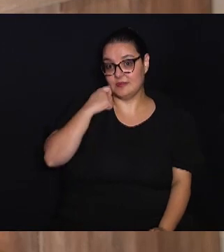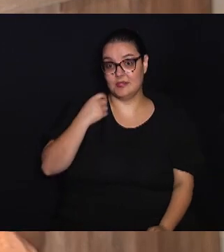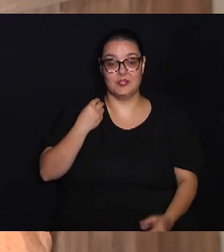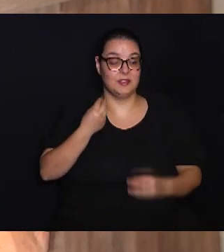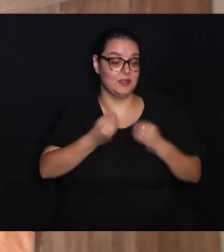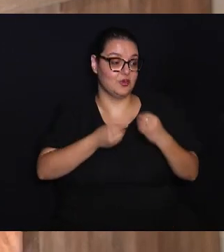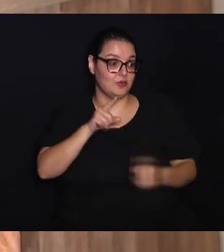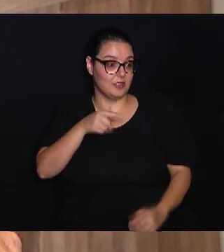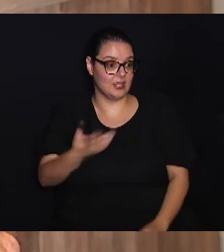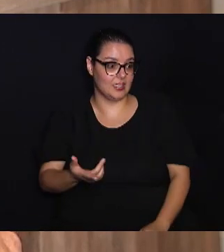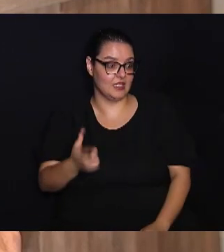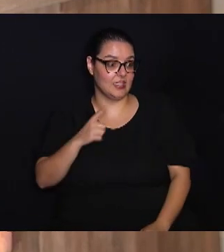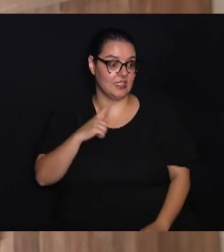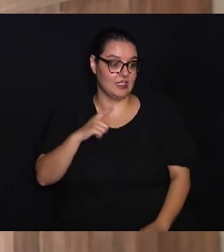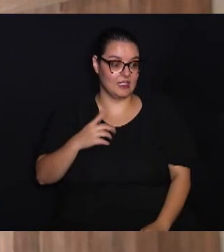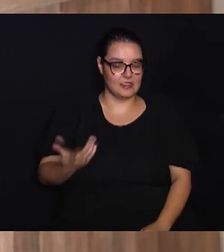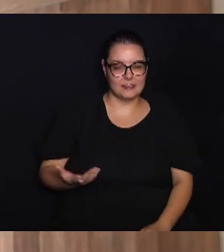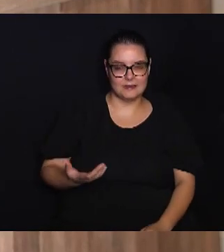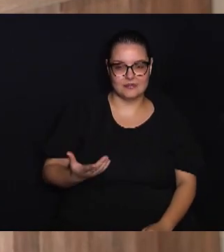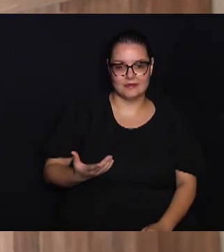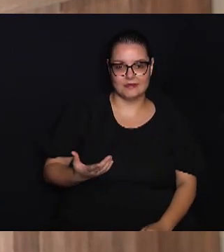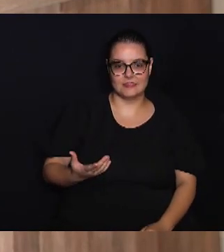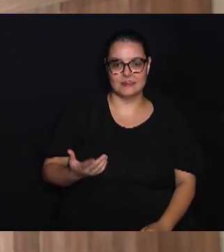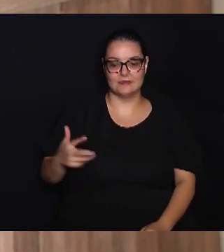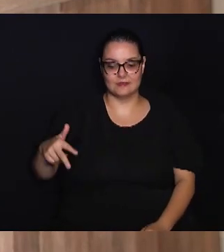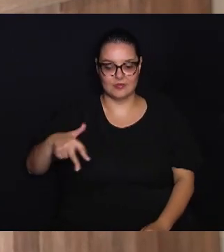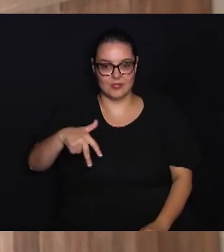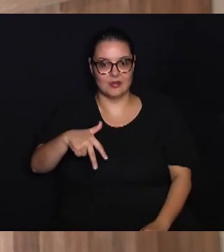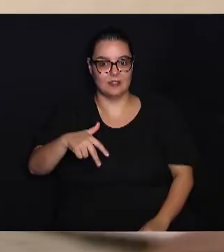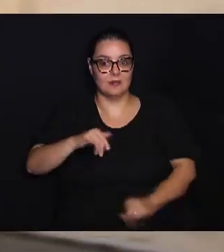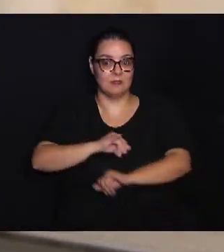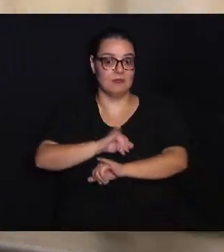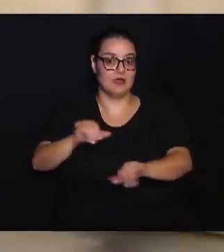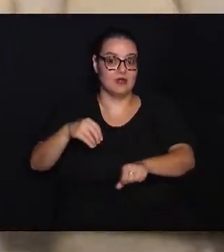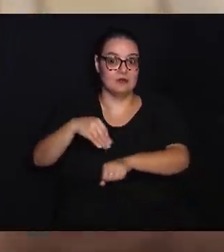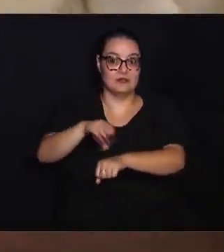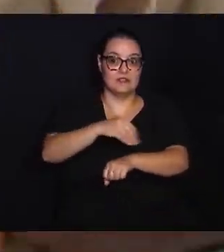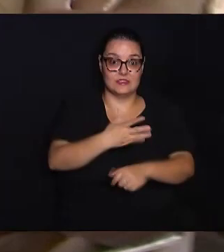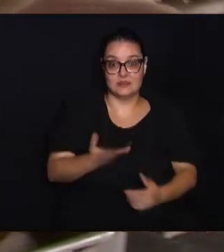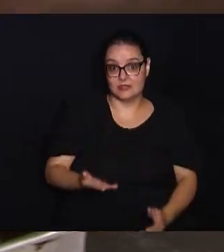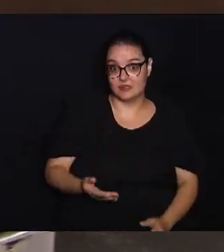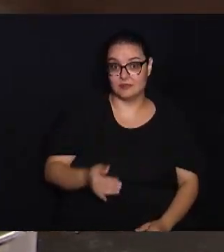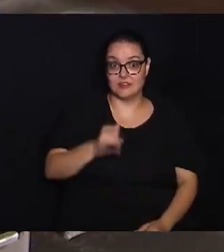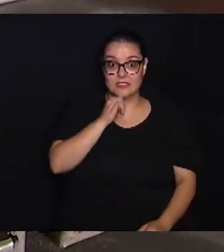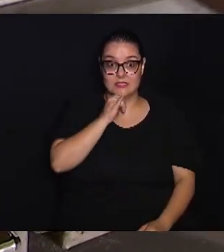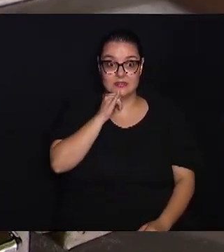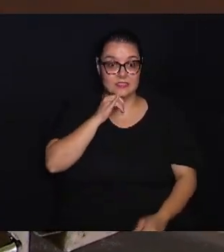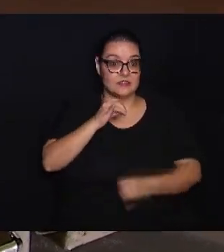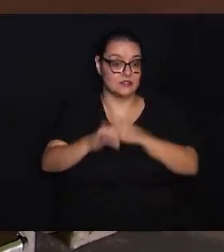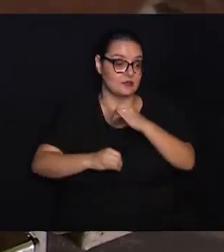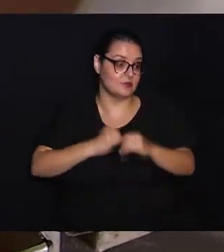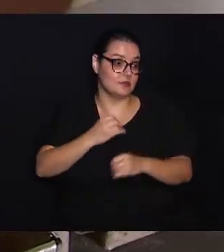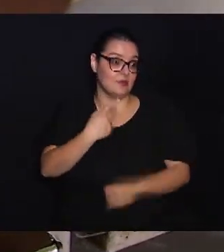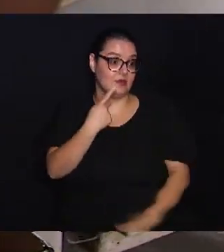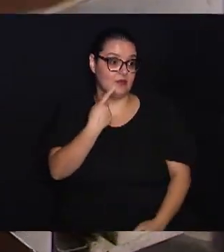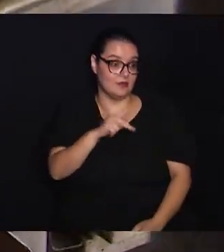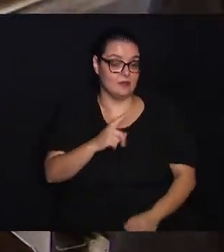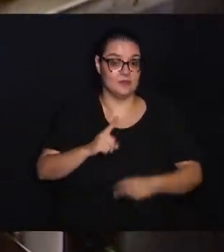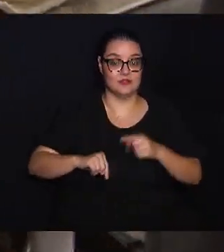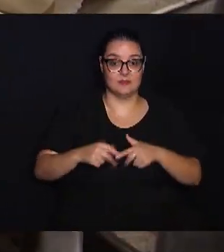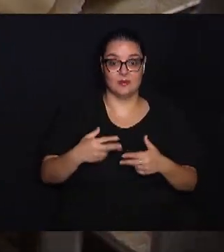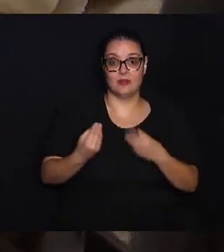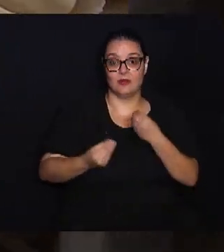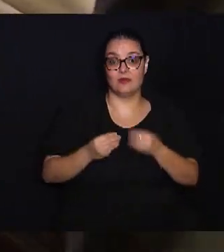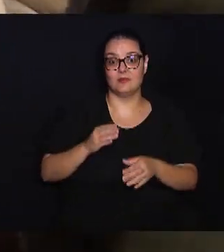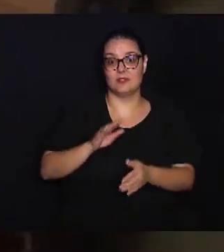esse negócio de você ter um testemunhar de pessoas por exemplo na internet Falando de seu produto como